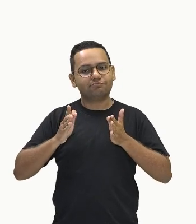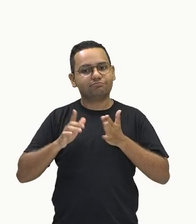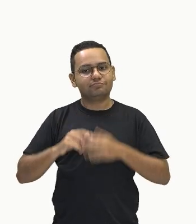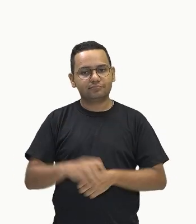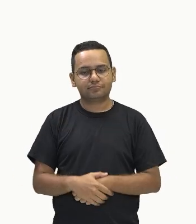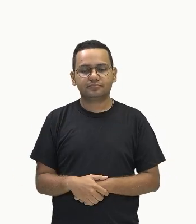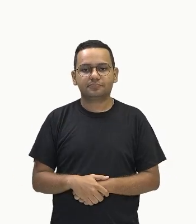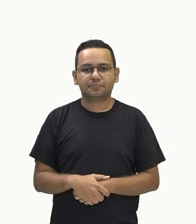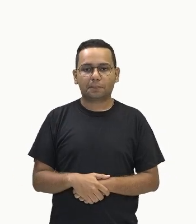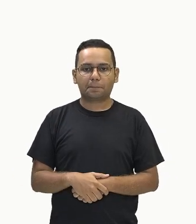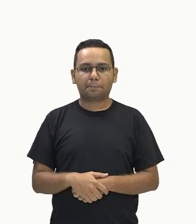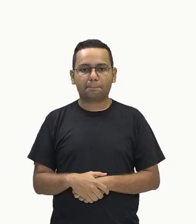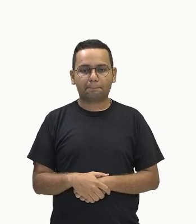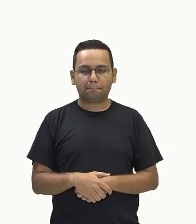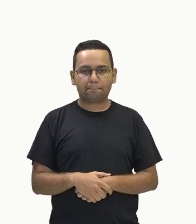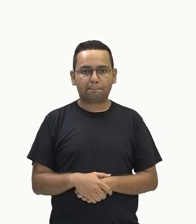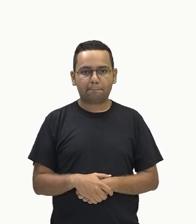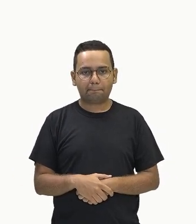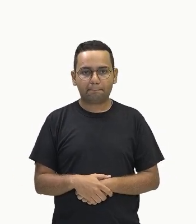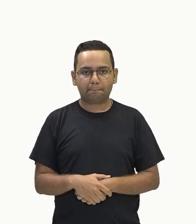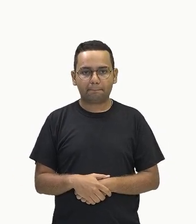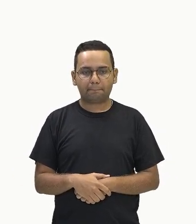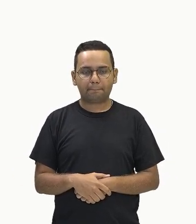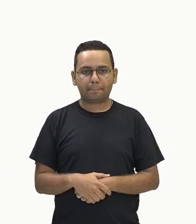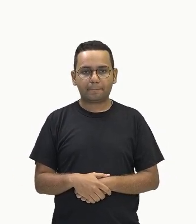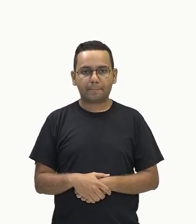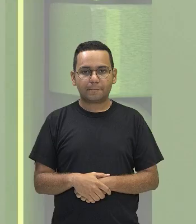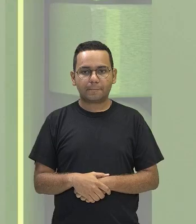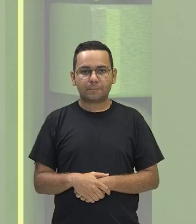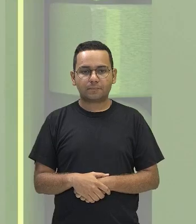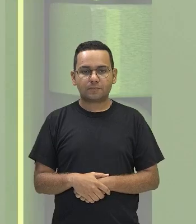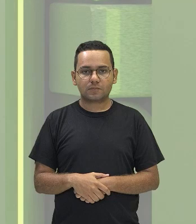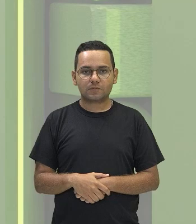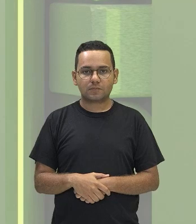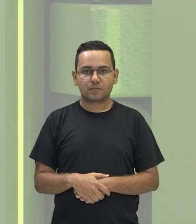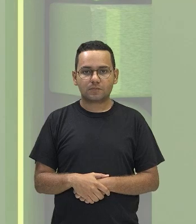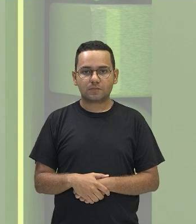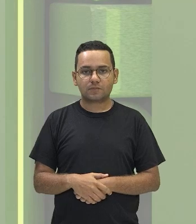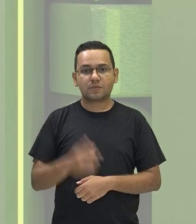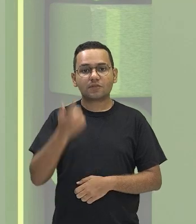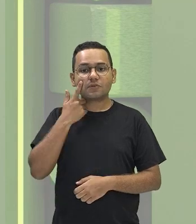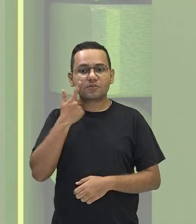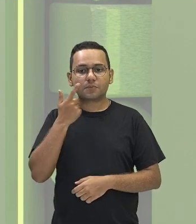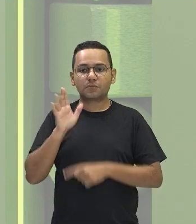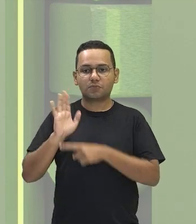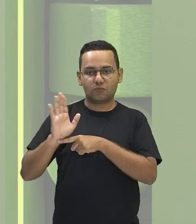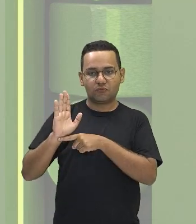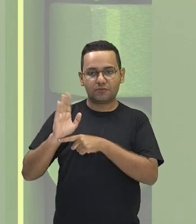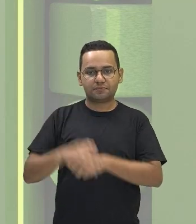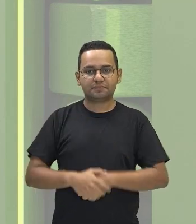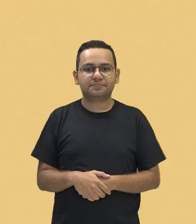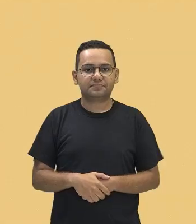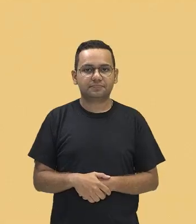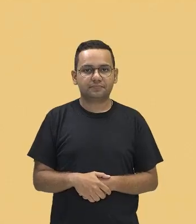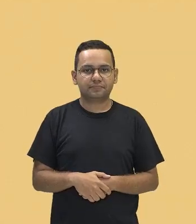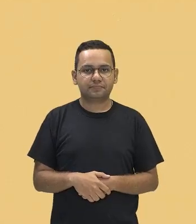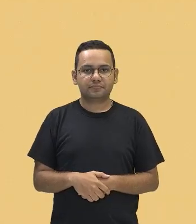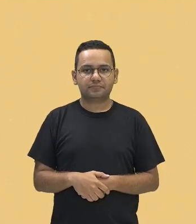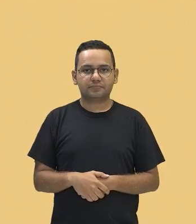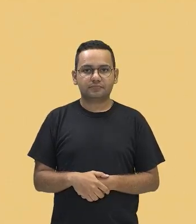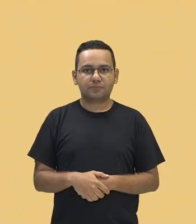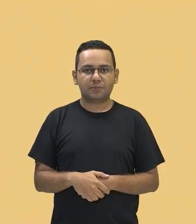correto? Então, vamos ver agora esse processo em uma animação.